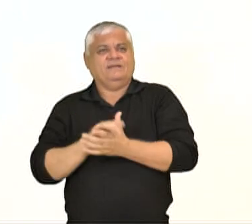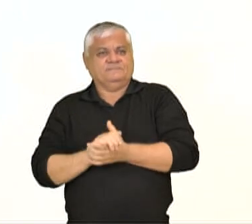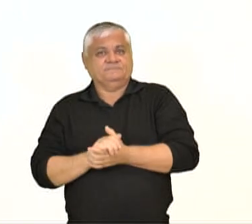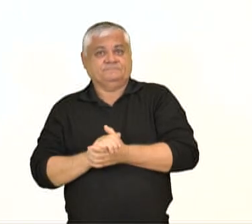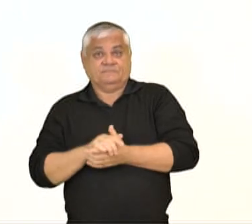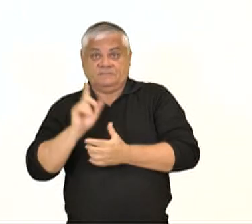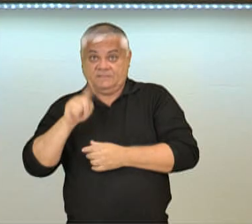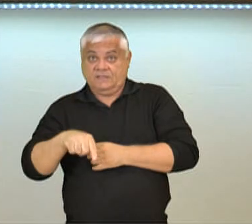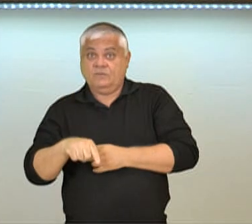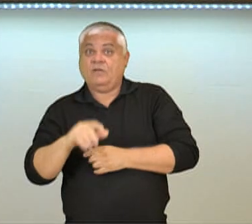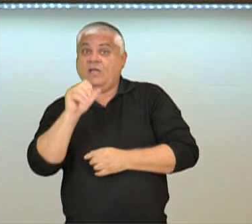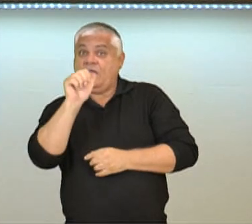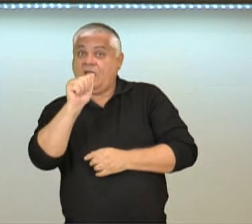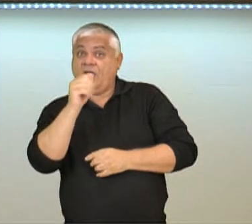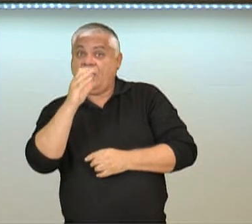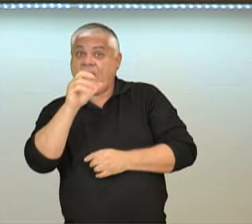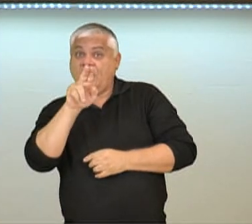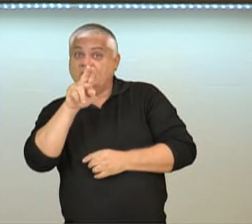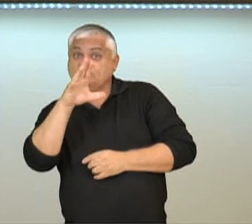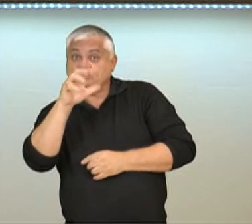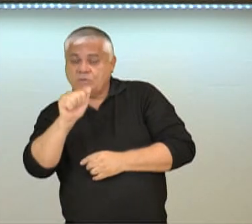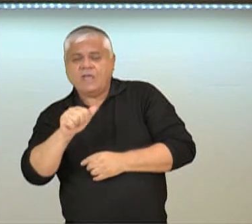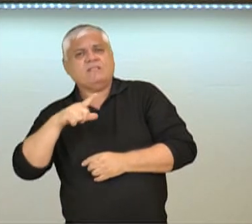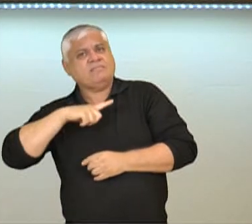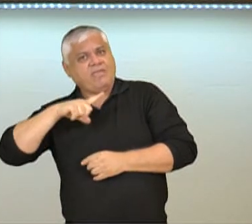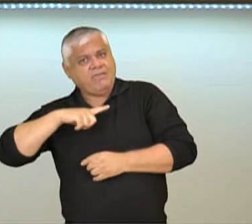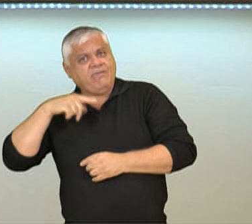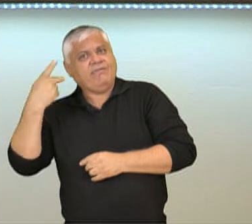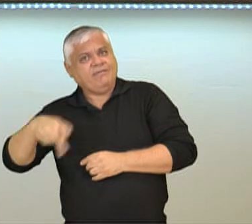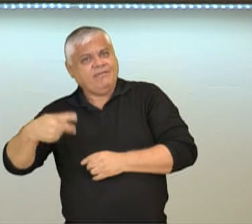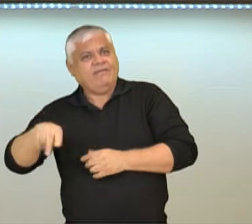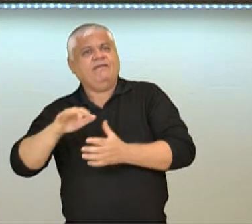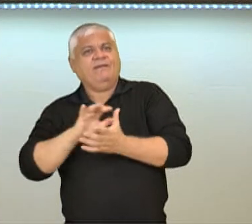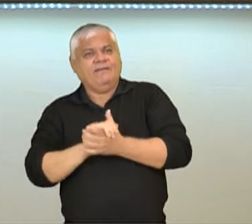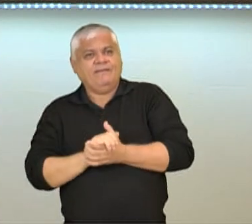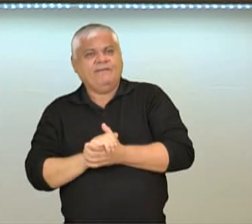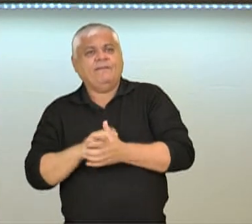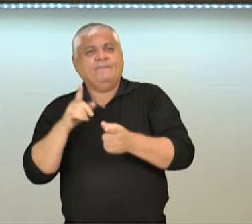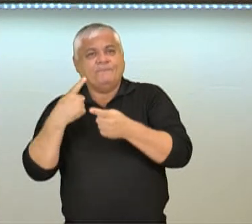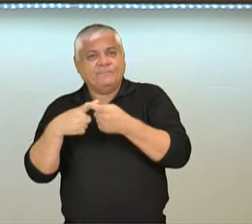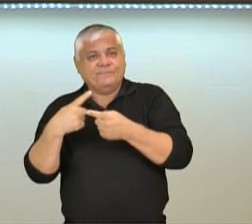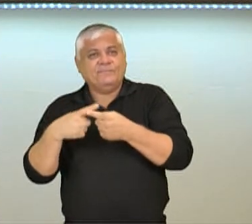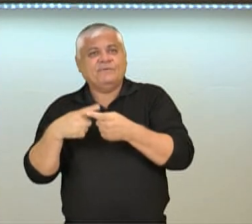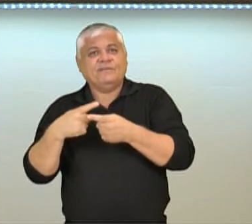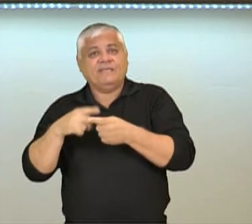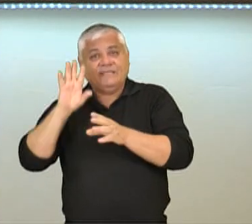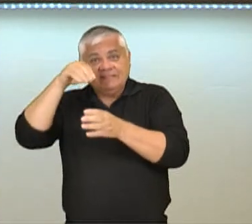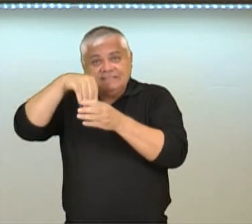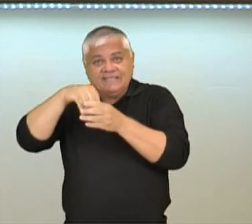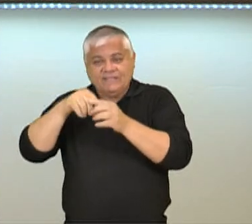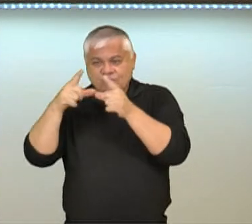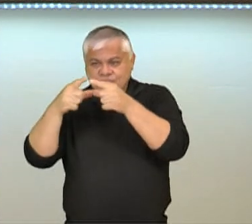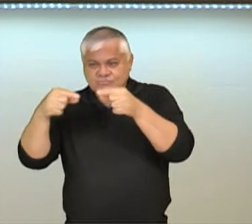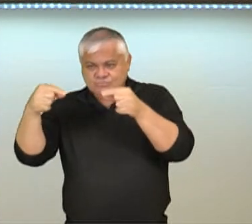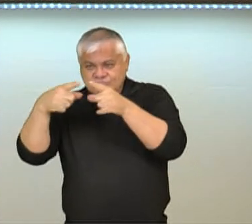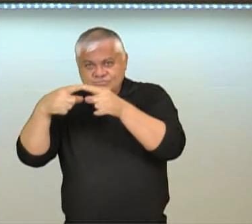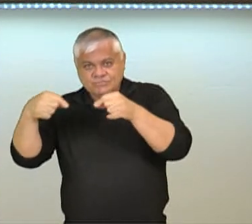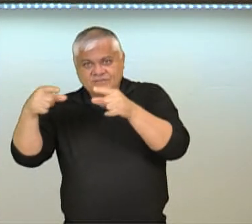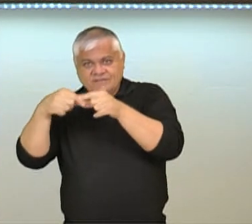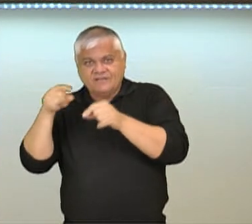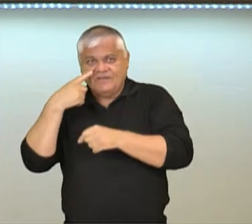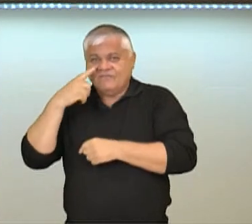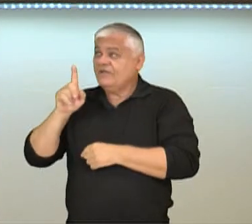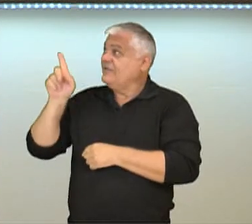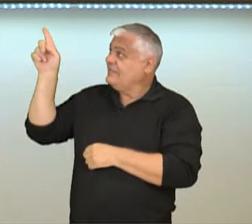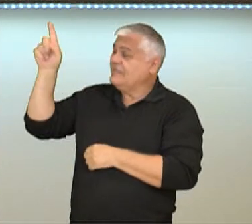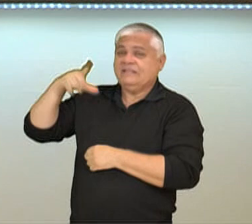bem, ocorre então, ali durante a respiração celular, nessa organela ali vegetal, que nós estamos